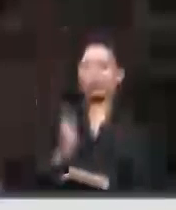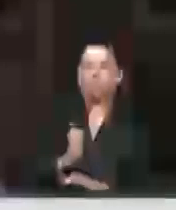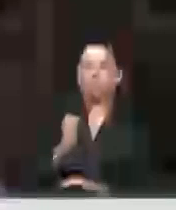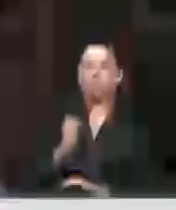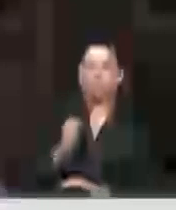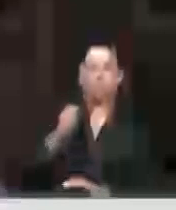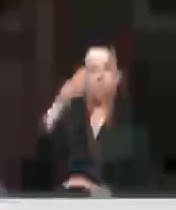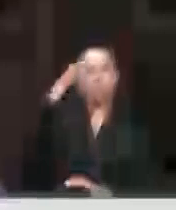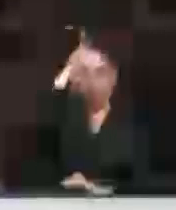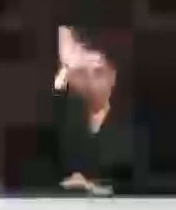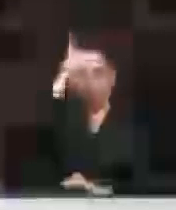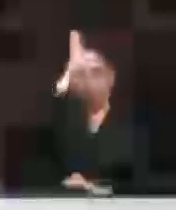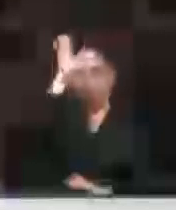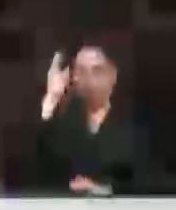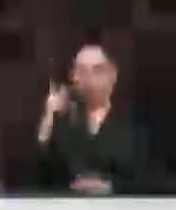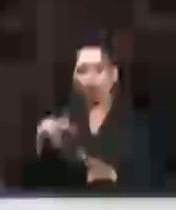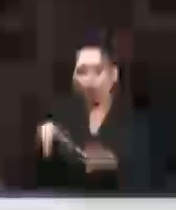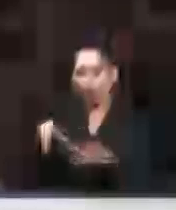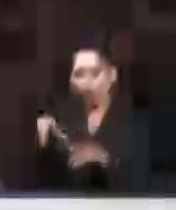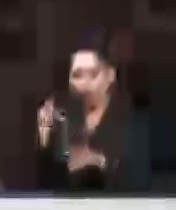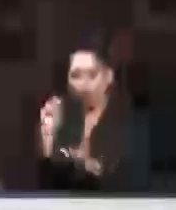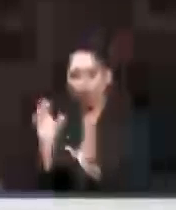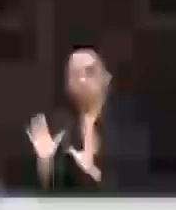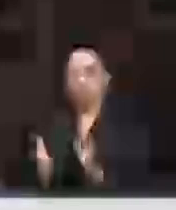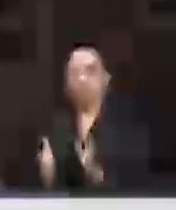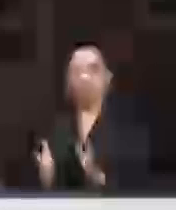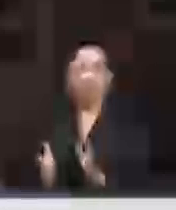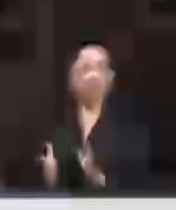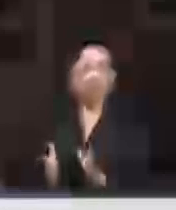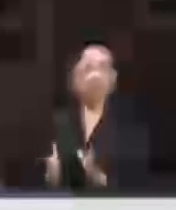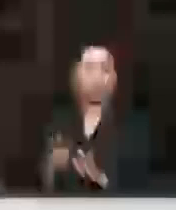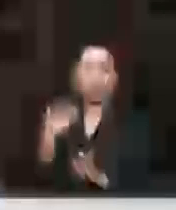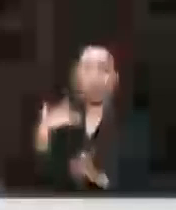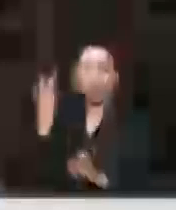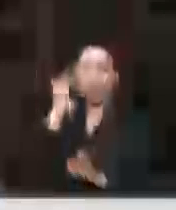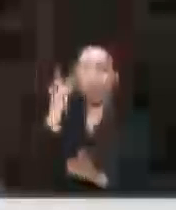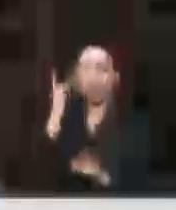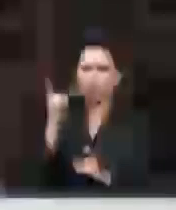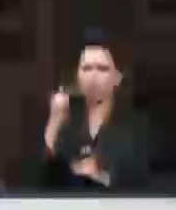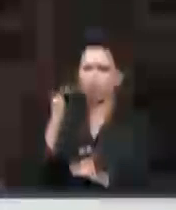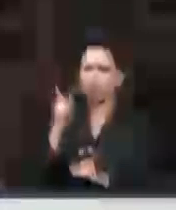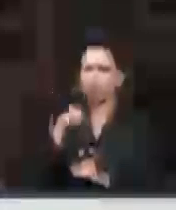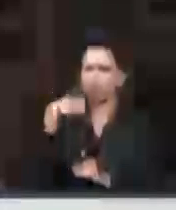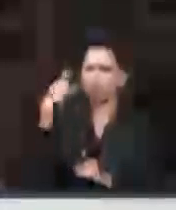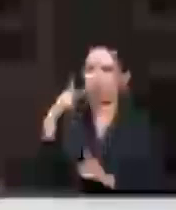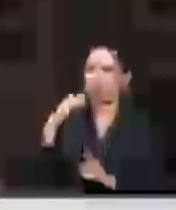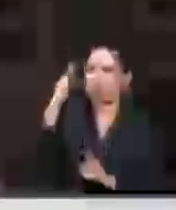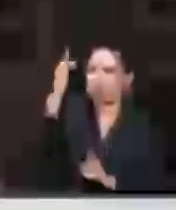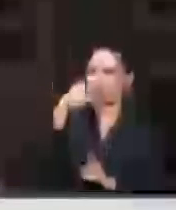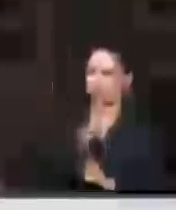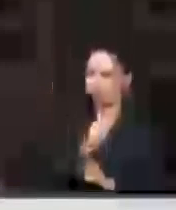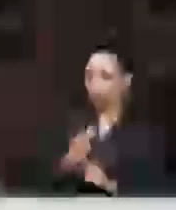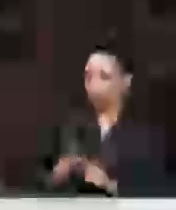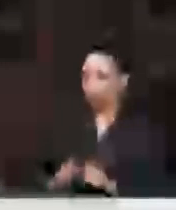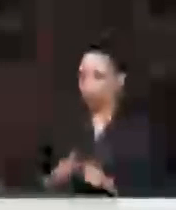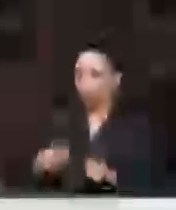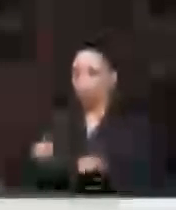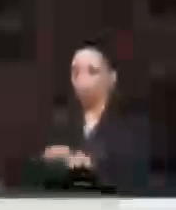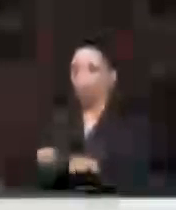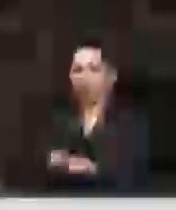Eu tenho dito que o presidente e o governador foram eleitos para